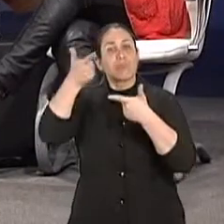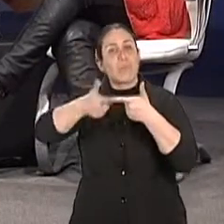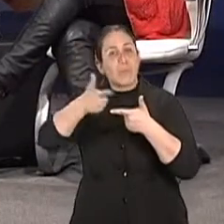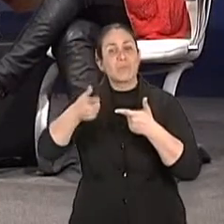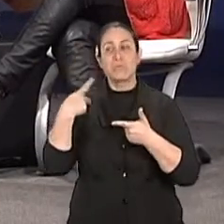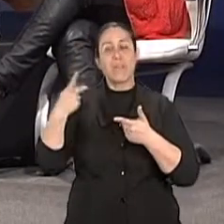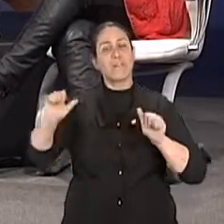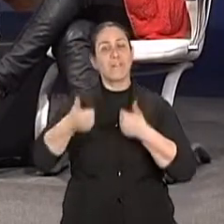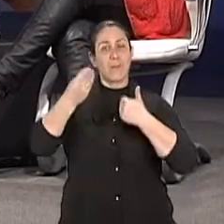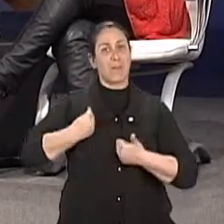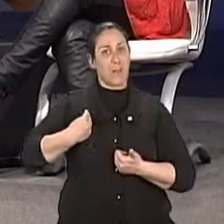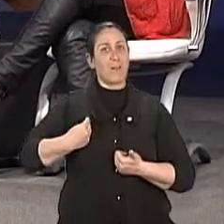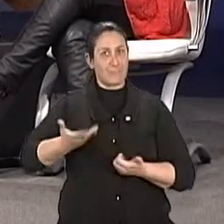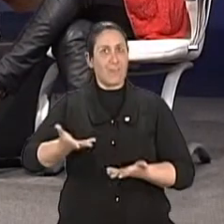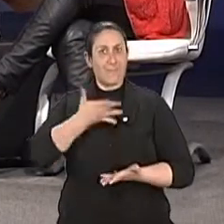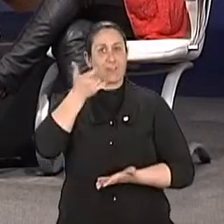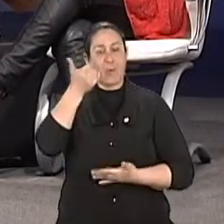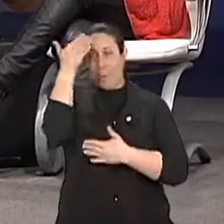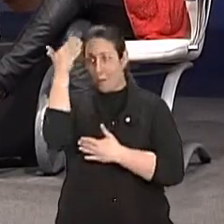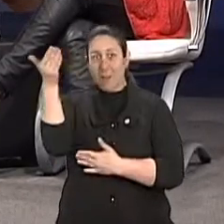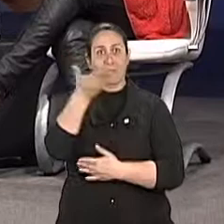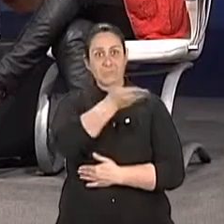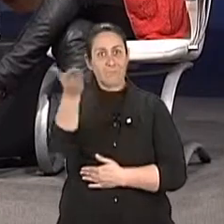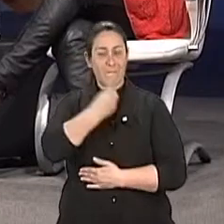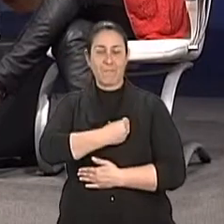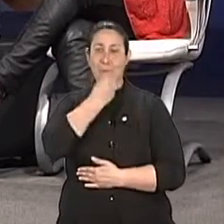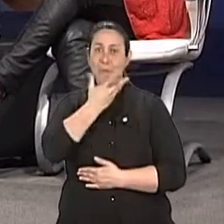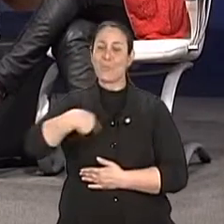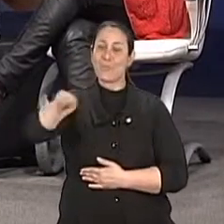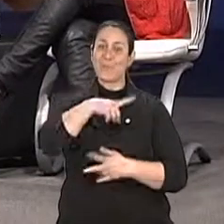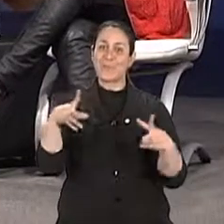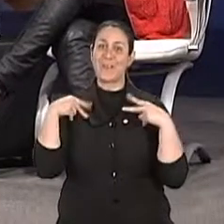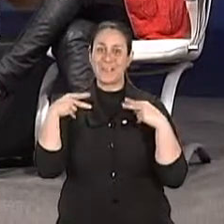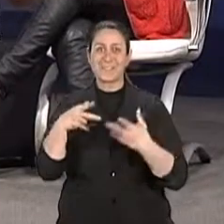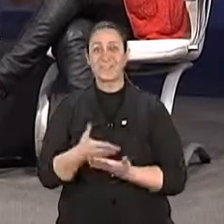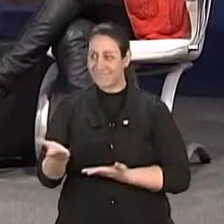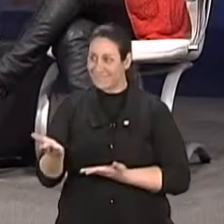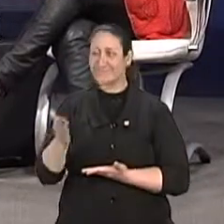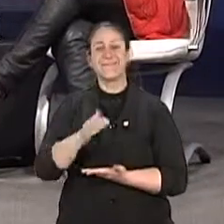conflitos e a vida fica muito mais fácil. Muito obrigada a vocês e viva bem, que a gente merece.